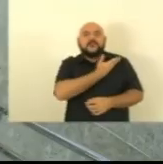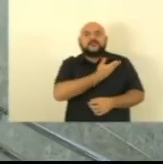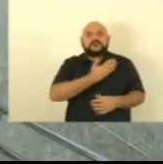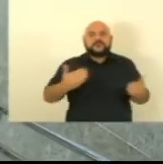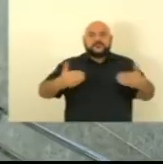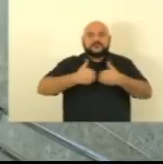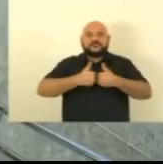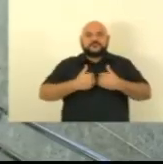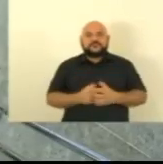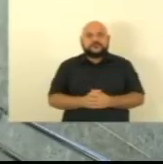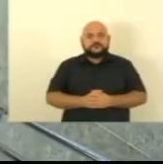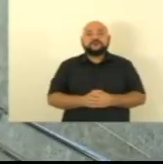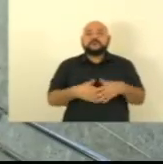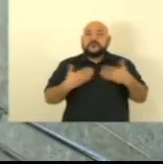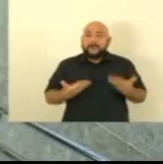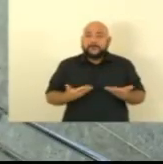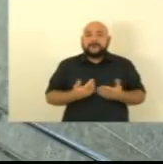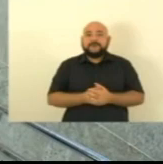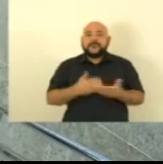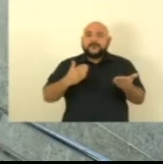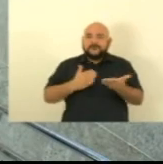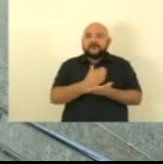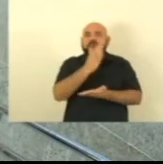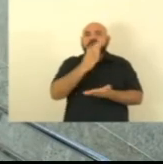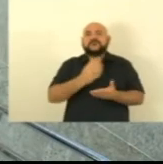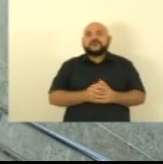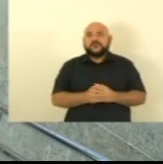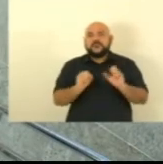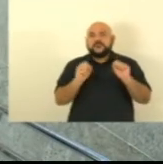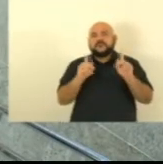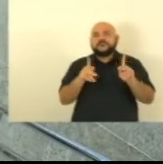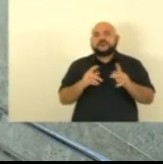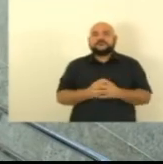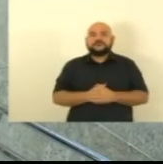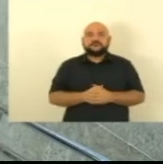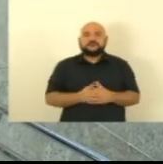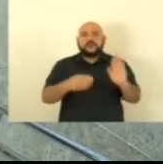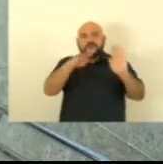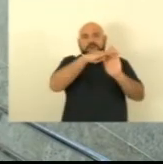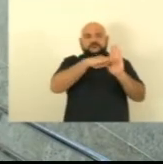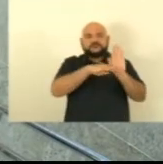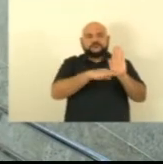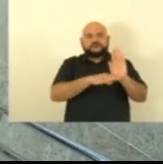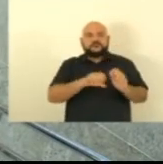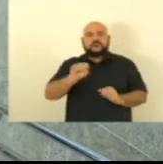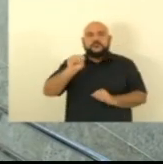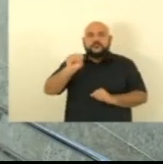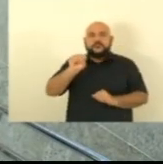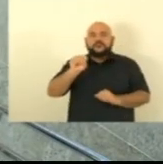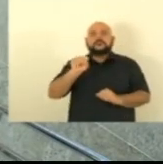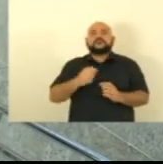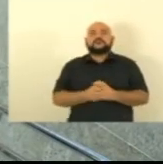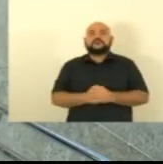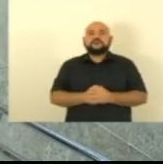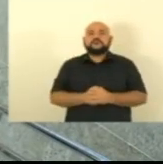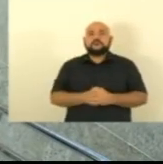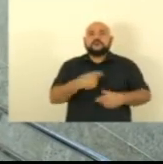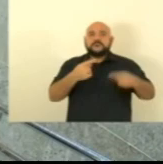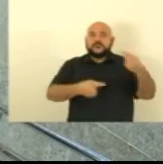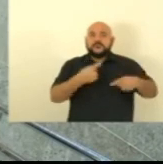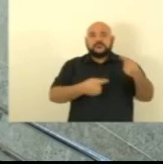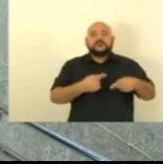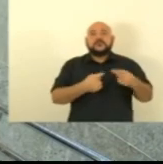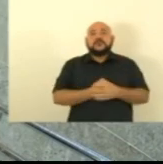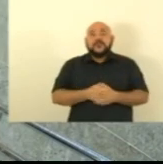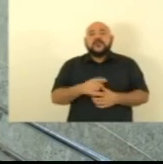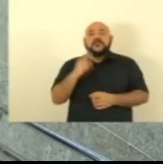aprovado. A Secretaria para a extração dos autógrafos. Vamos para o item 8. Discussão única em regime de urgência,